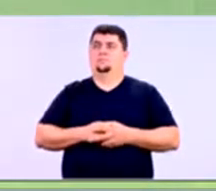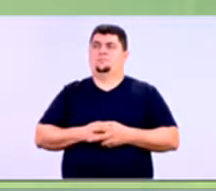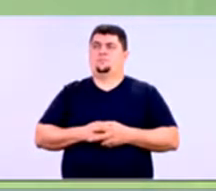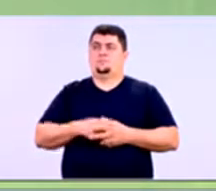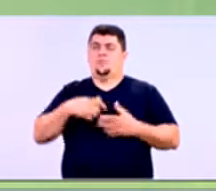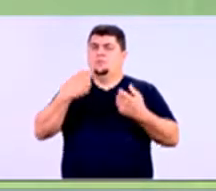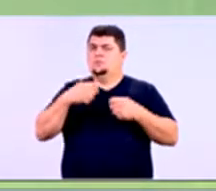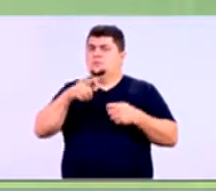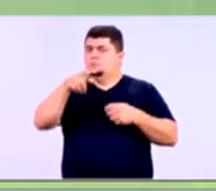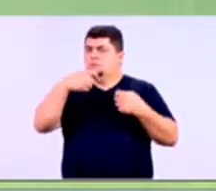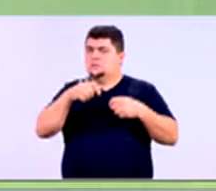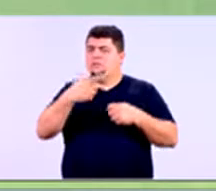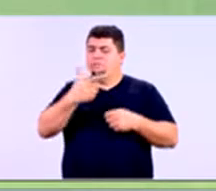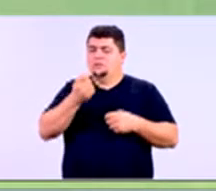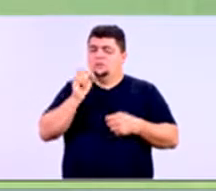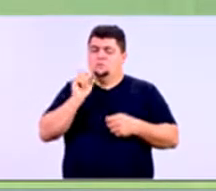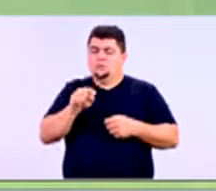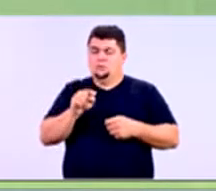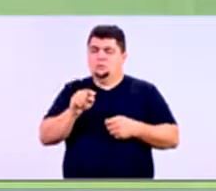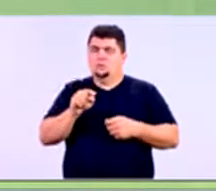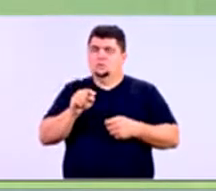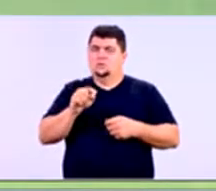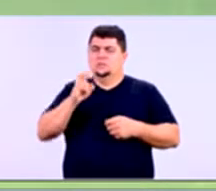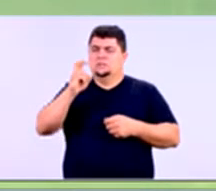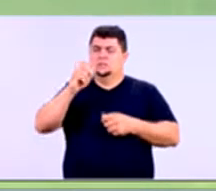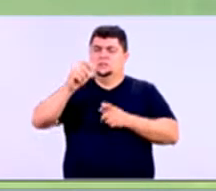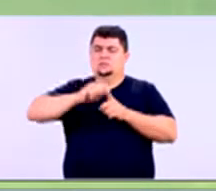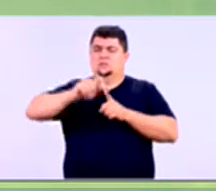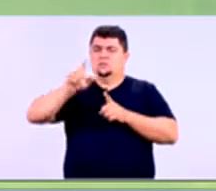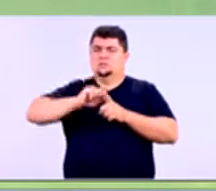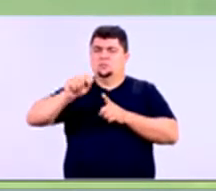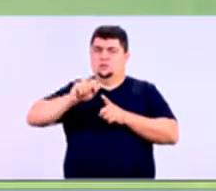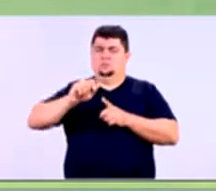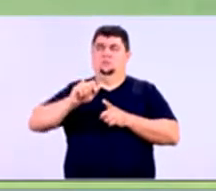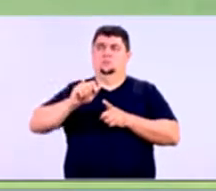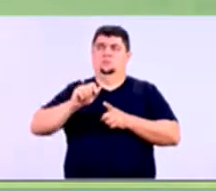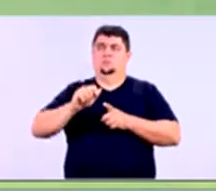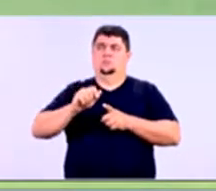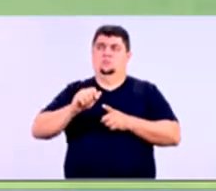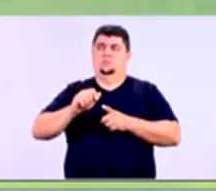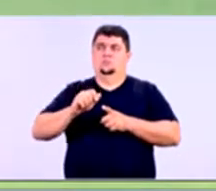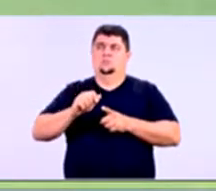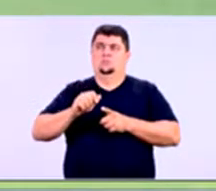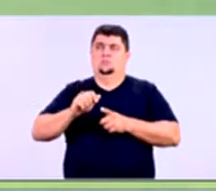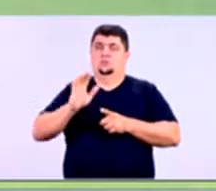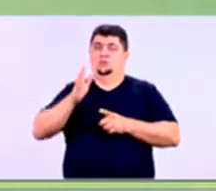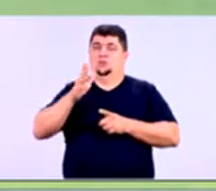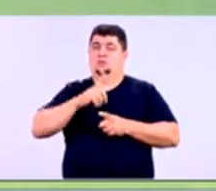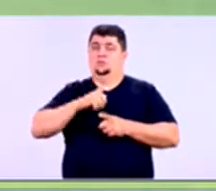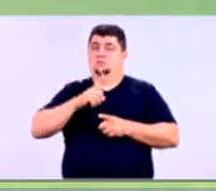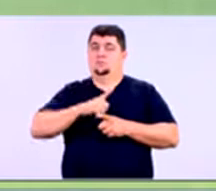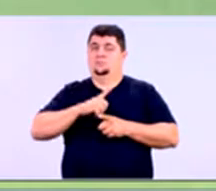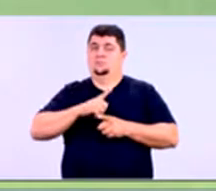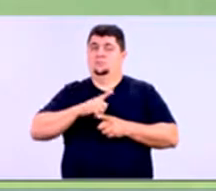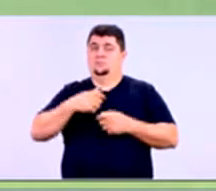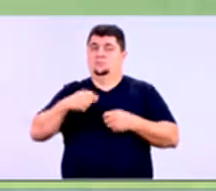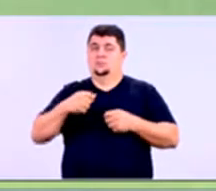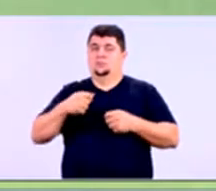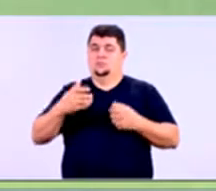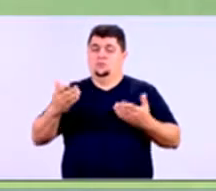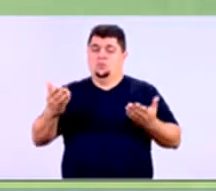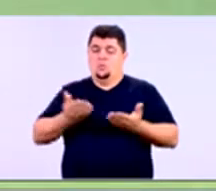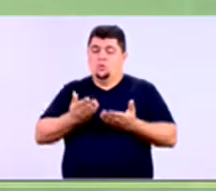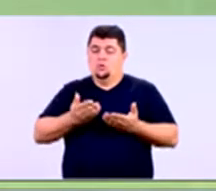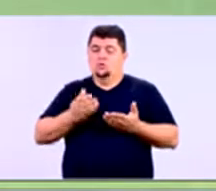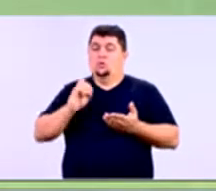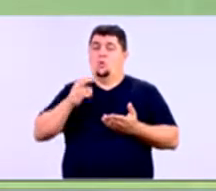Você necessita de 20.000 daqui 5 meses. Olha o tempo. Eu preciso hoje ou